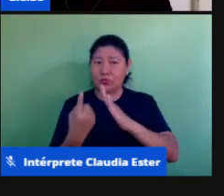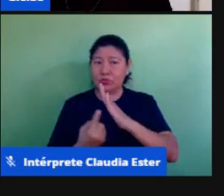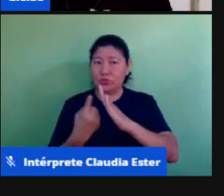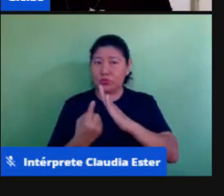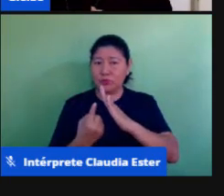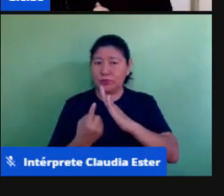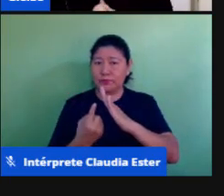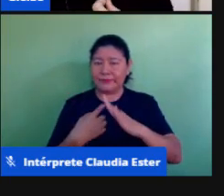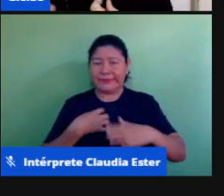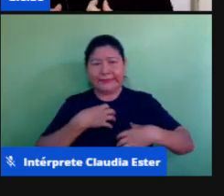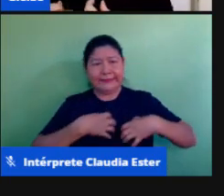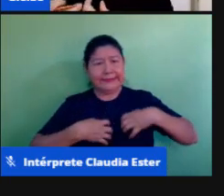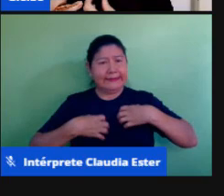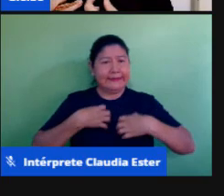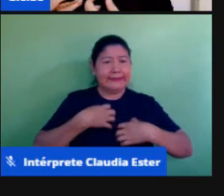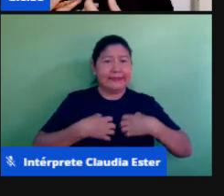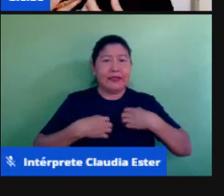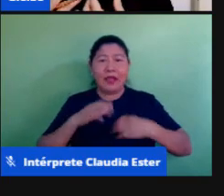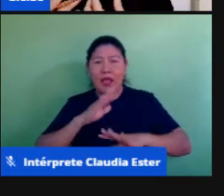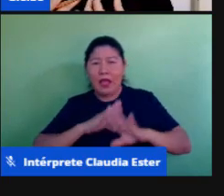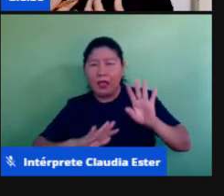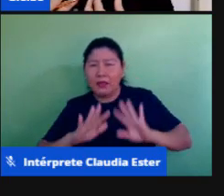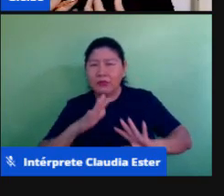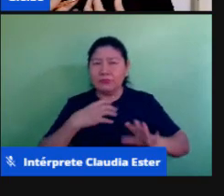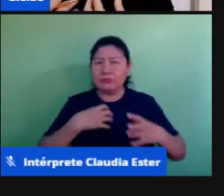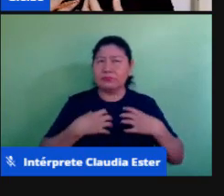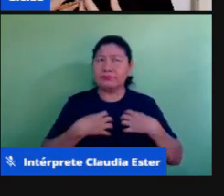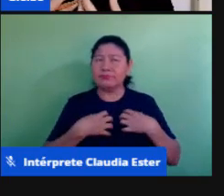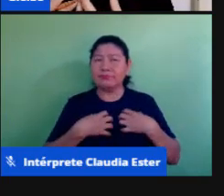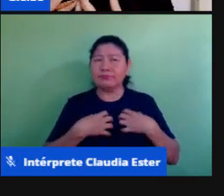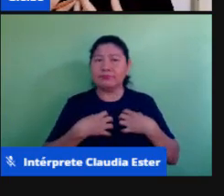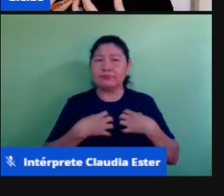momento de tantas